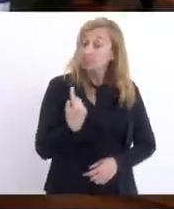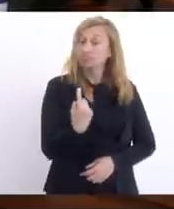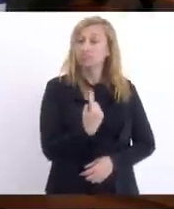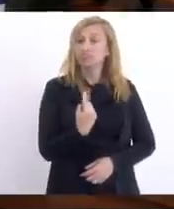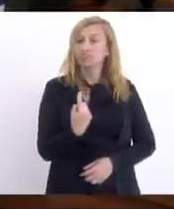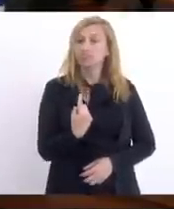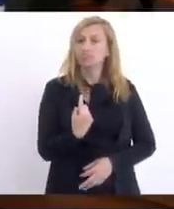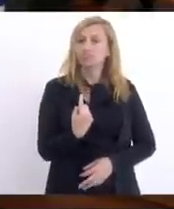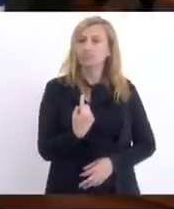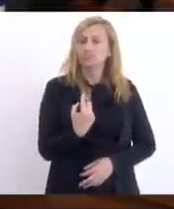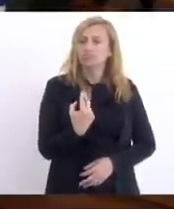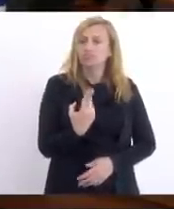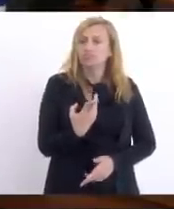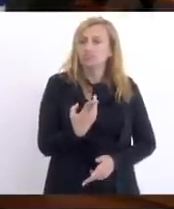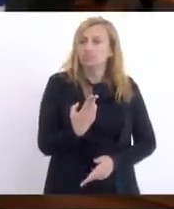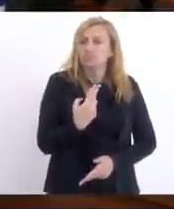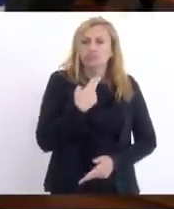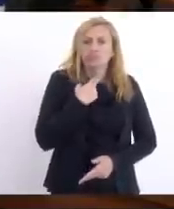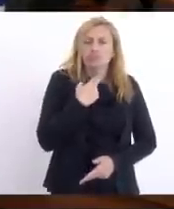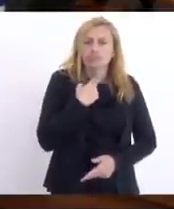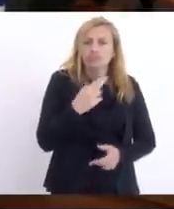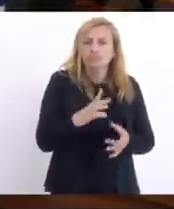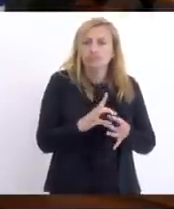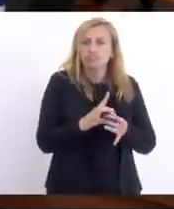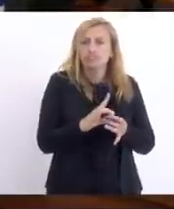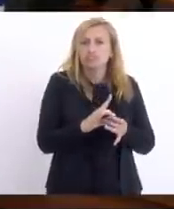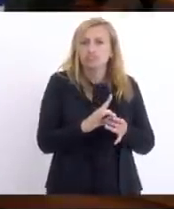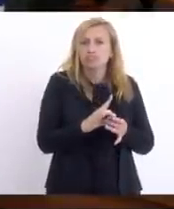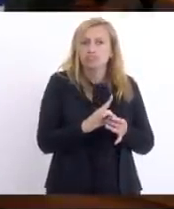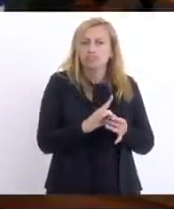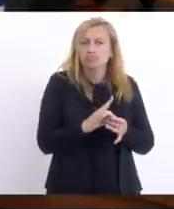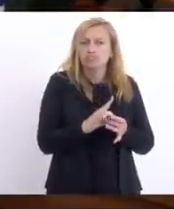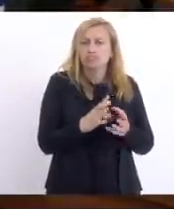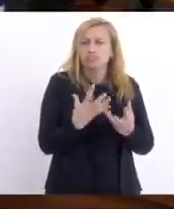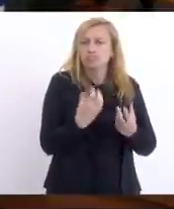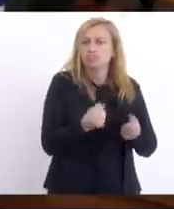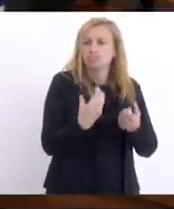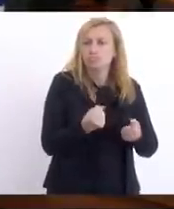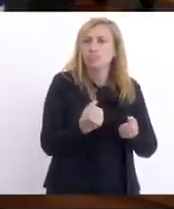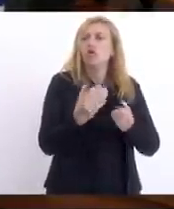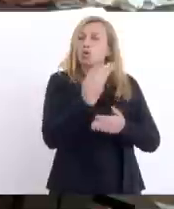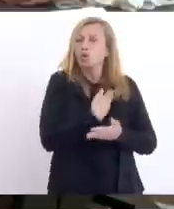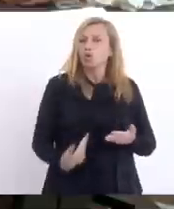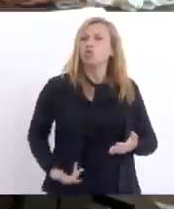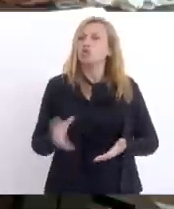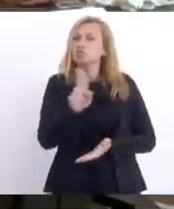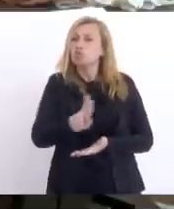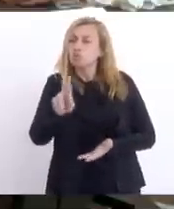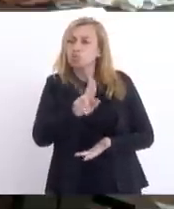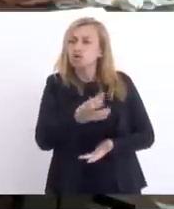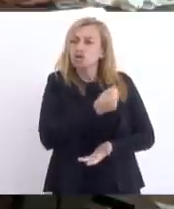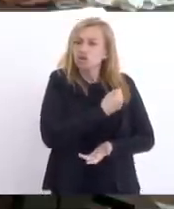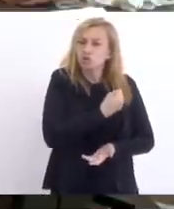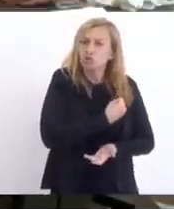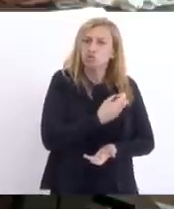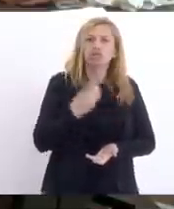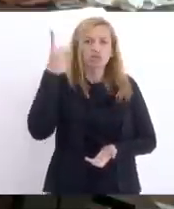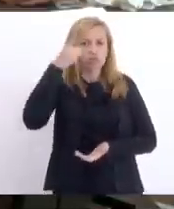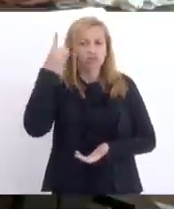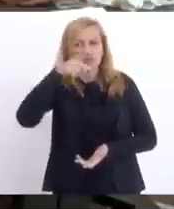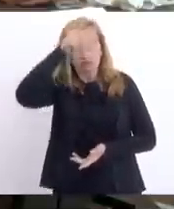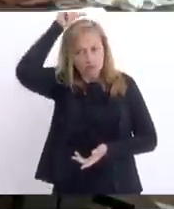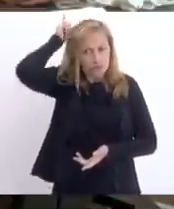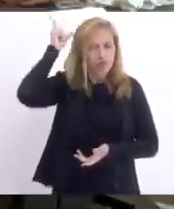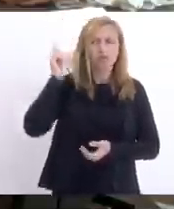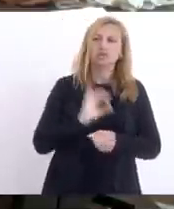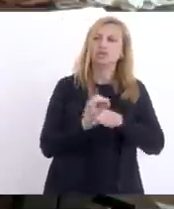não podemos ficar abrindo mão, até porque o governo usa esses bons dados que o Luiz Paulo falou da